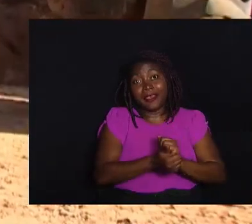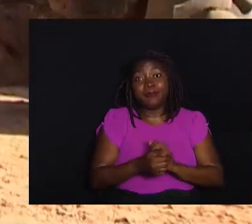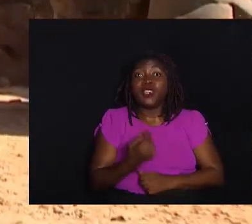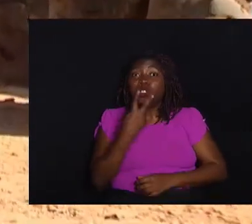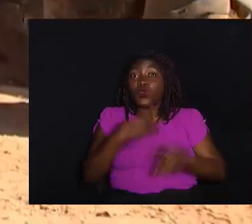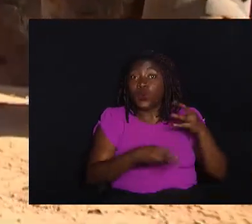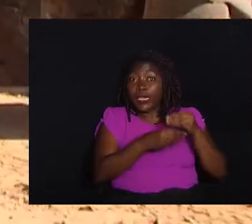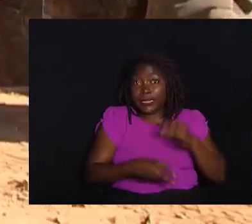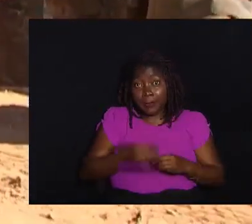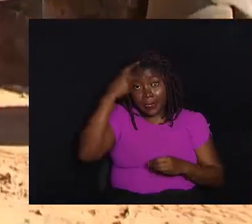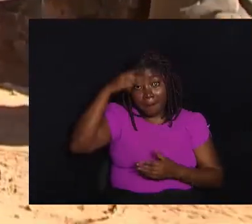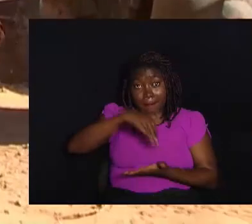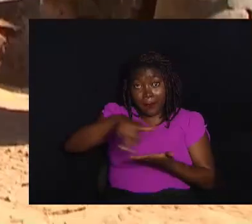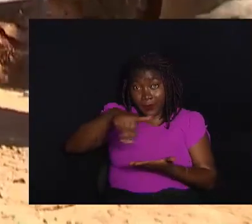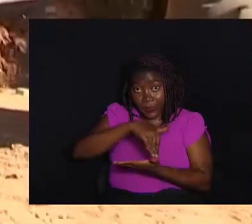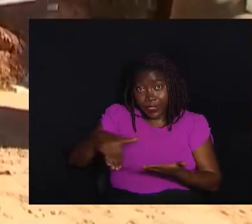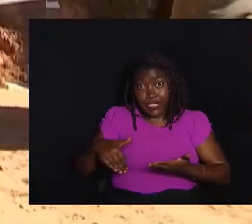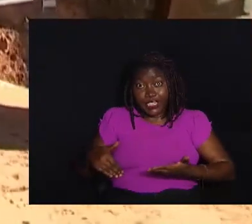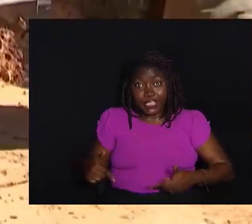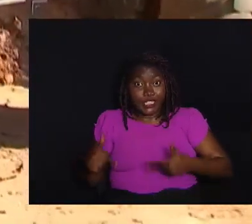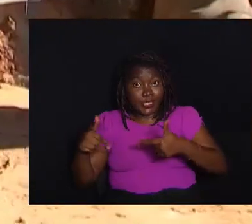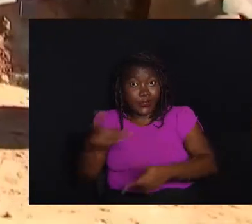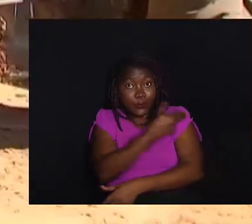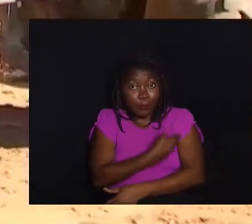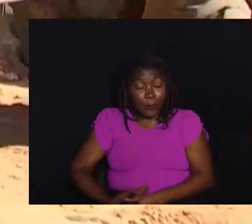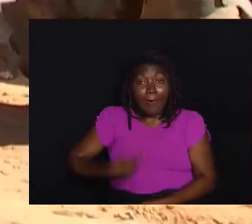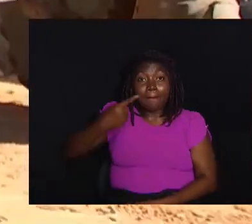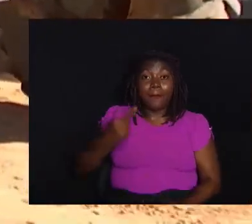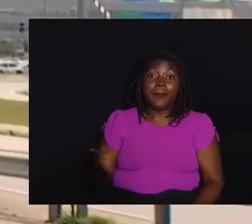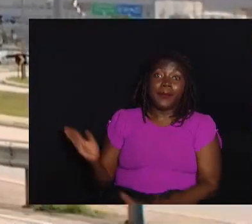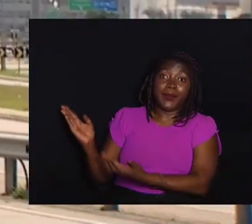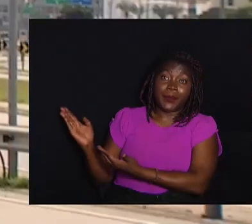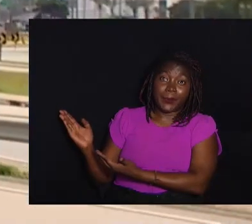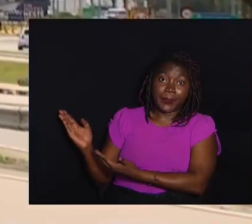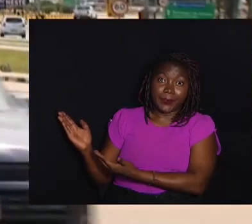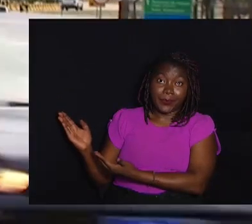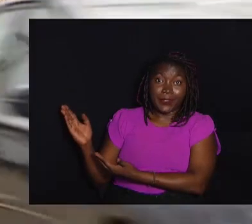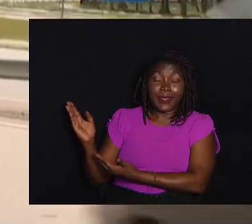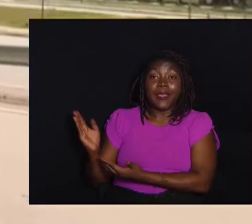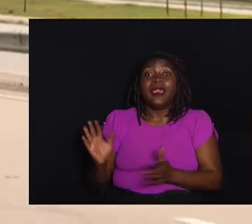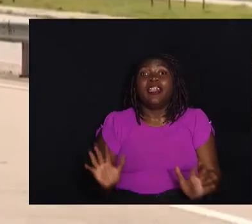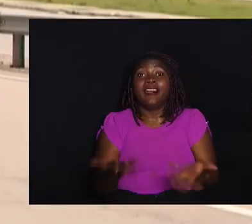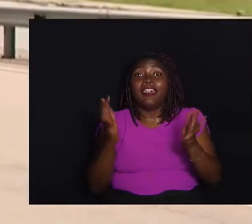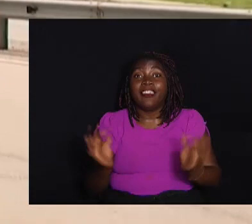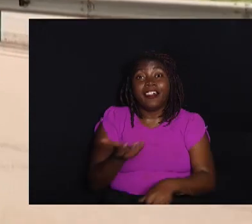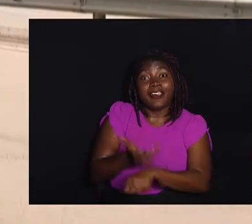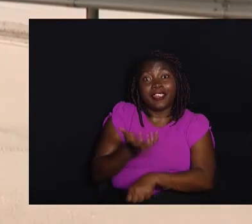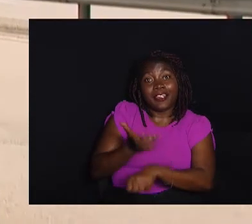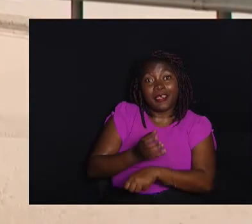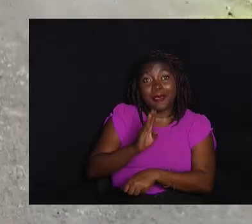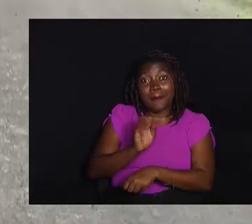a Secretaria Municipal de Serviços Públicos. A primeira de R$ 150 mil para a revitalização da Praça do Bairro Planalto